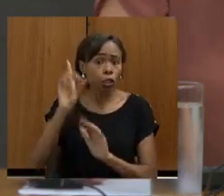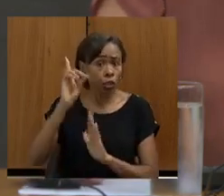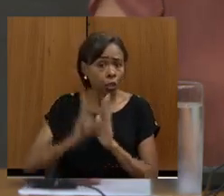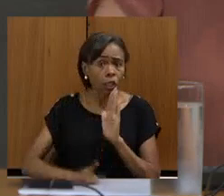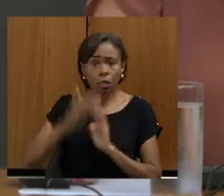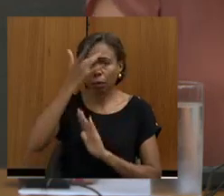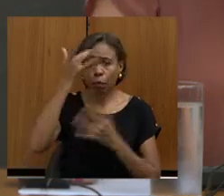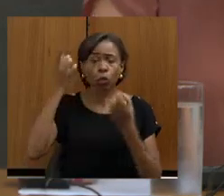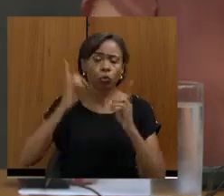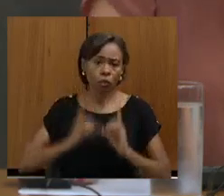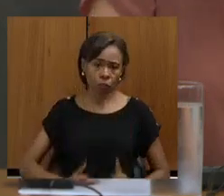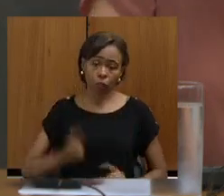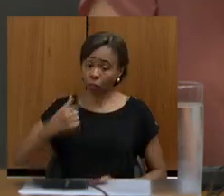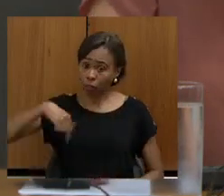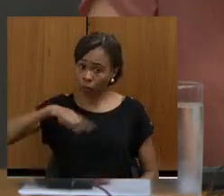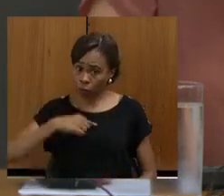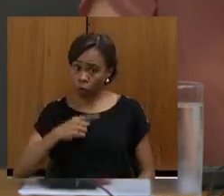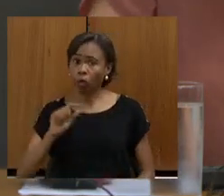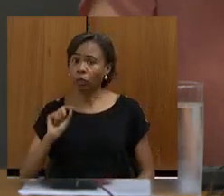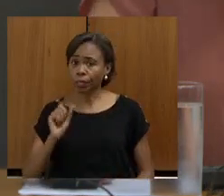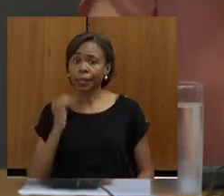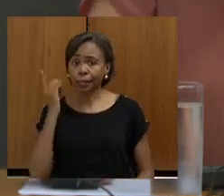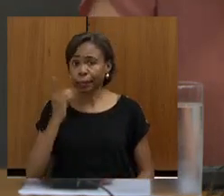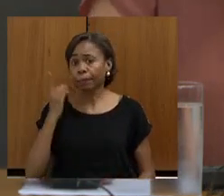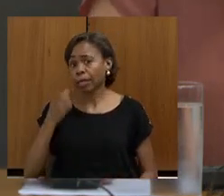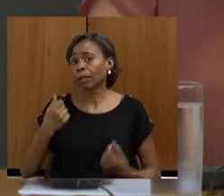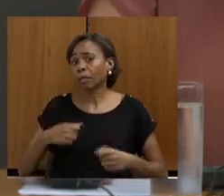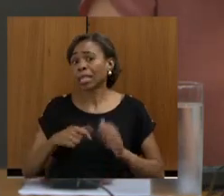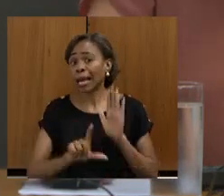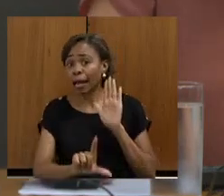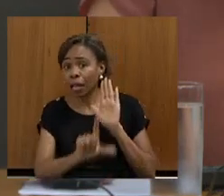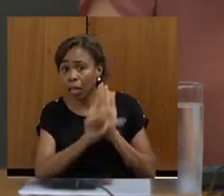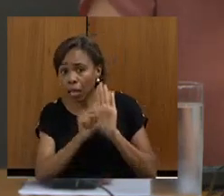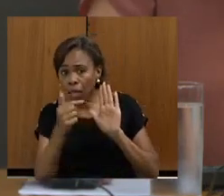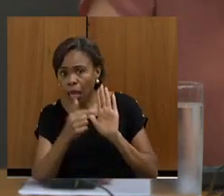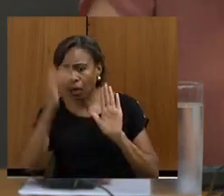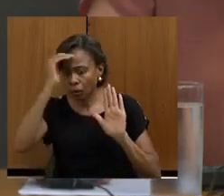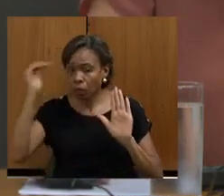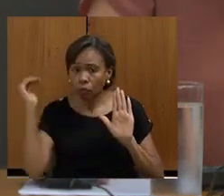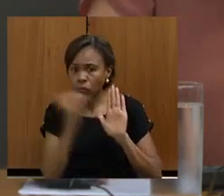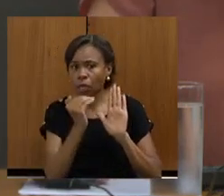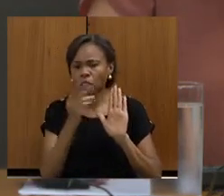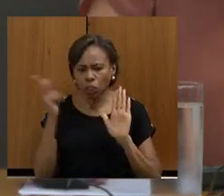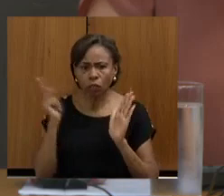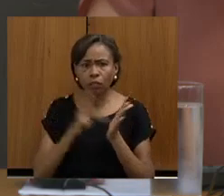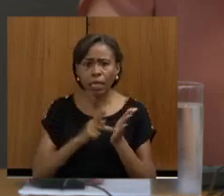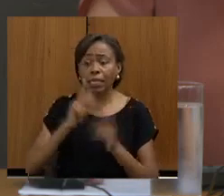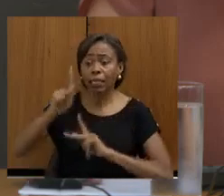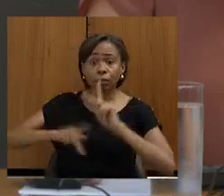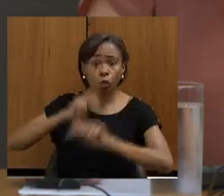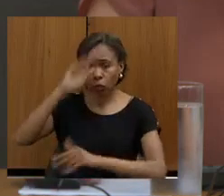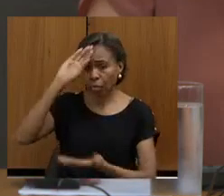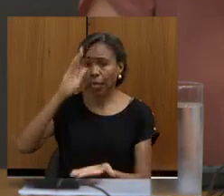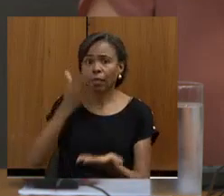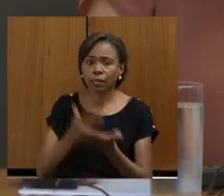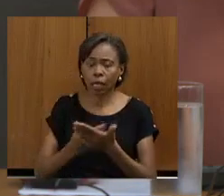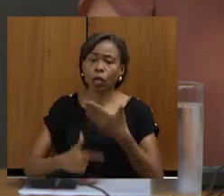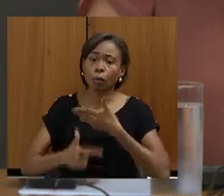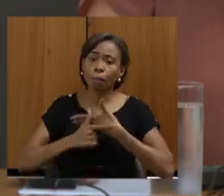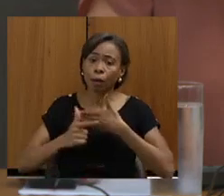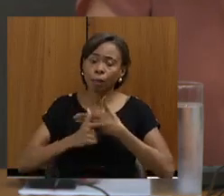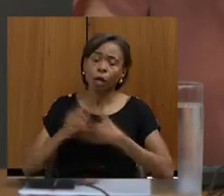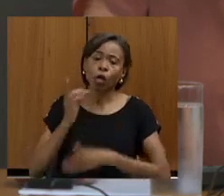precisa, como legislador, é fazer que essa lei valha lá na ponta, que as pessoas acreditam que o papel dos